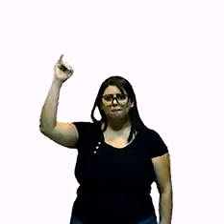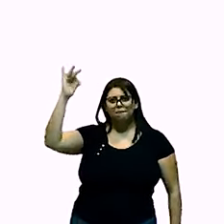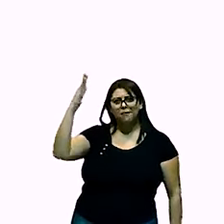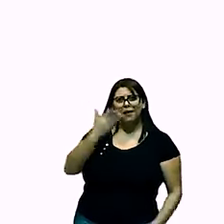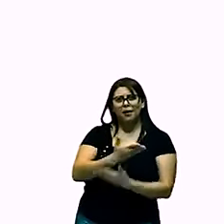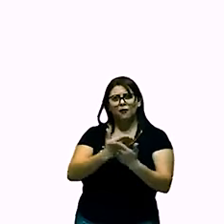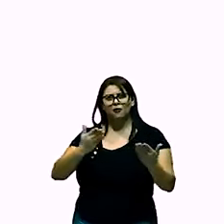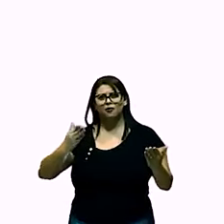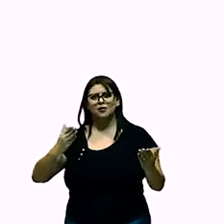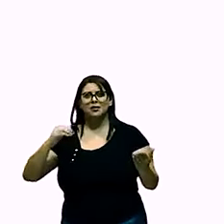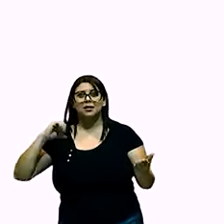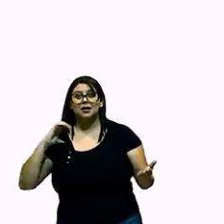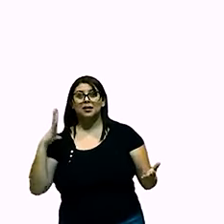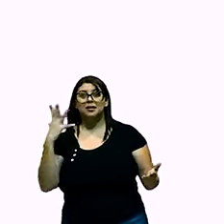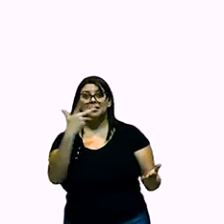ninguém se glorie.